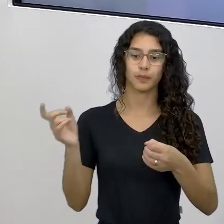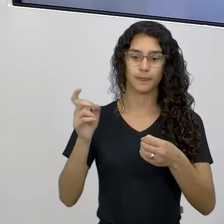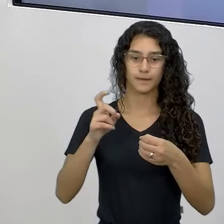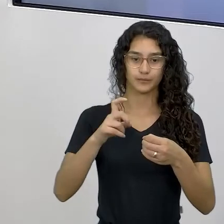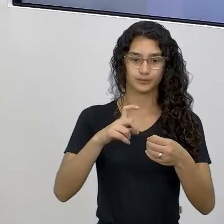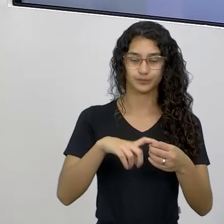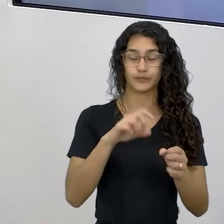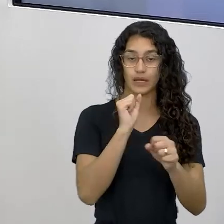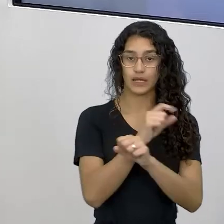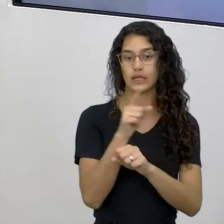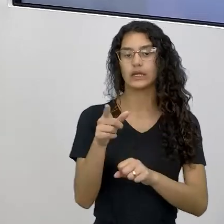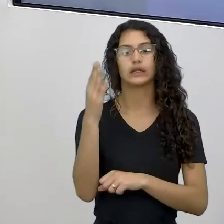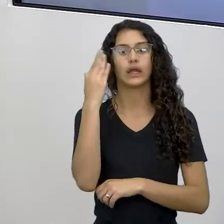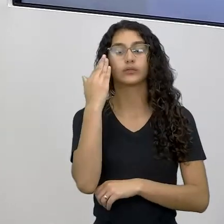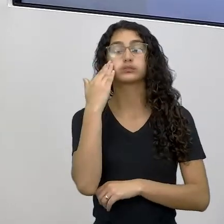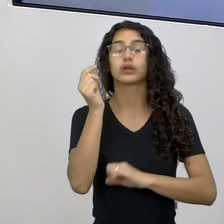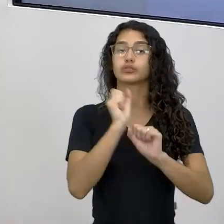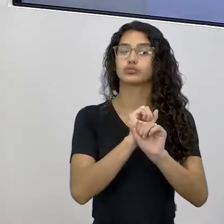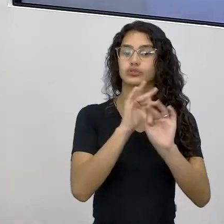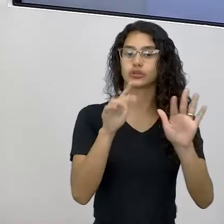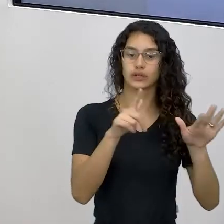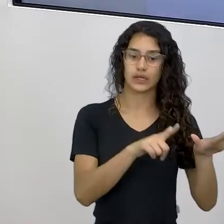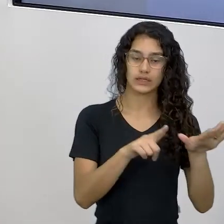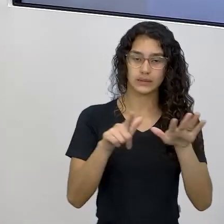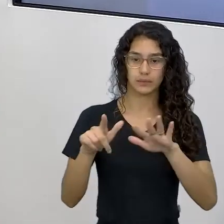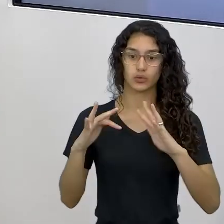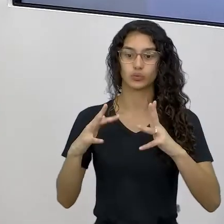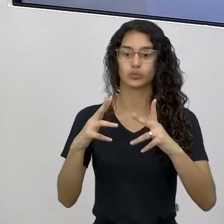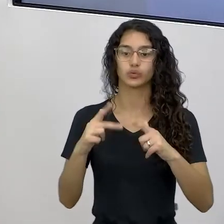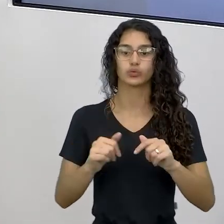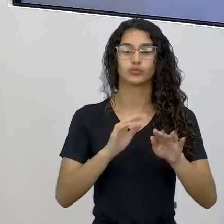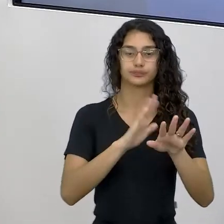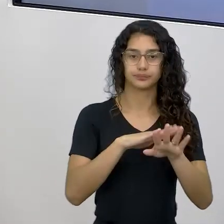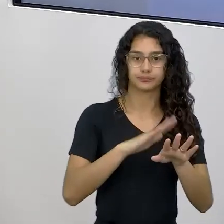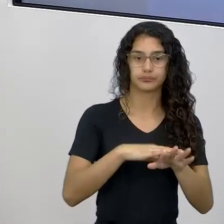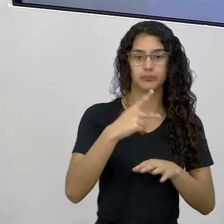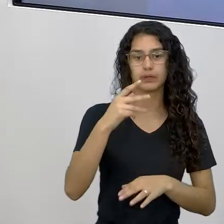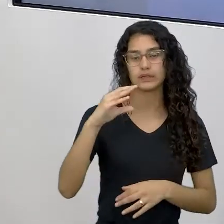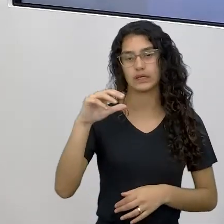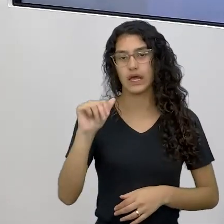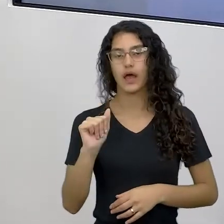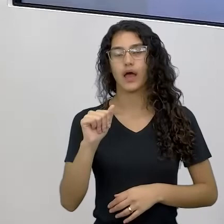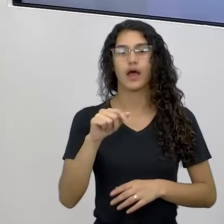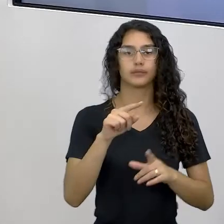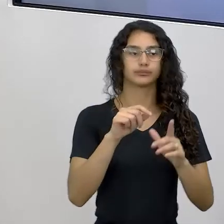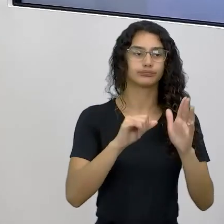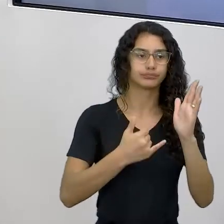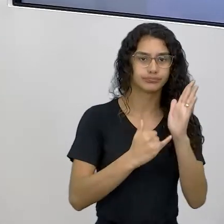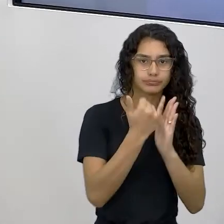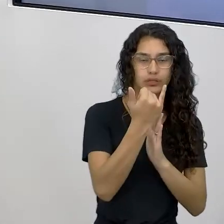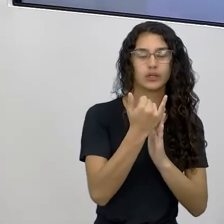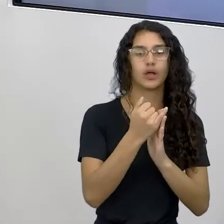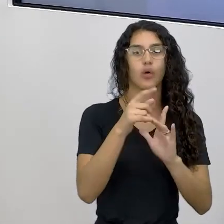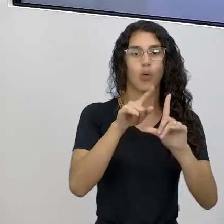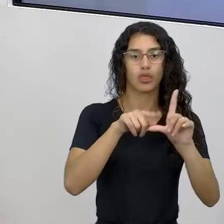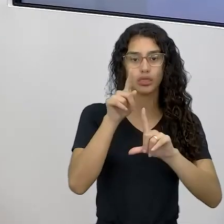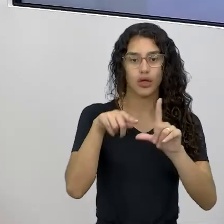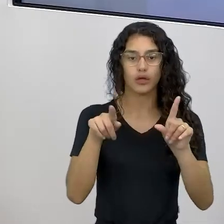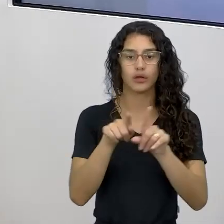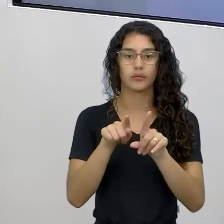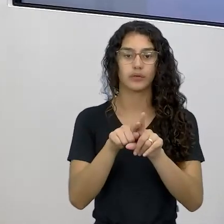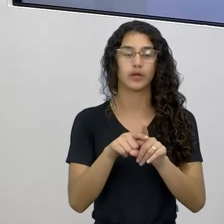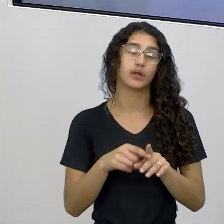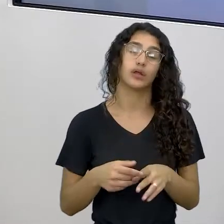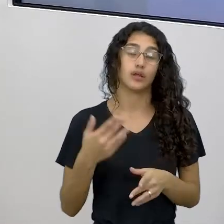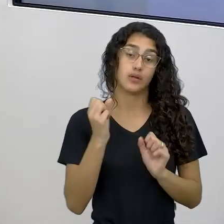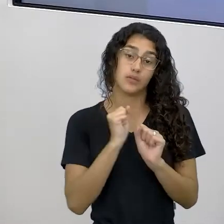Voltei, espero que vocês tenham entendido essa semana aí todinha, a gente veio falando de IPCA, de inflação, de taxa Selic. Eu espero que agora